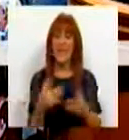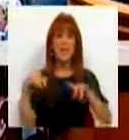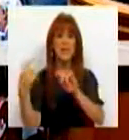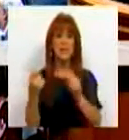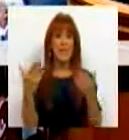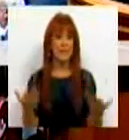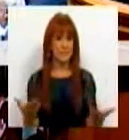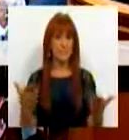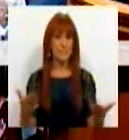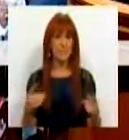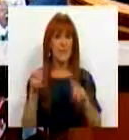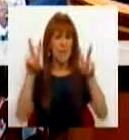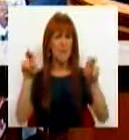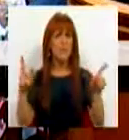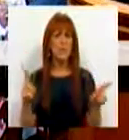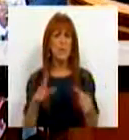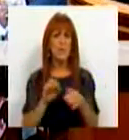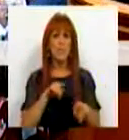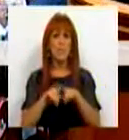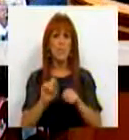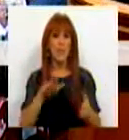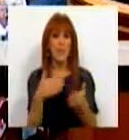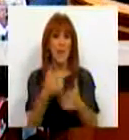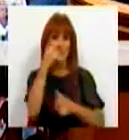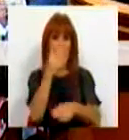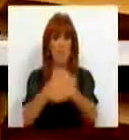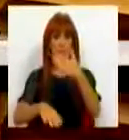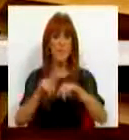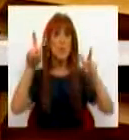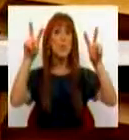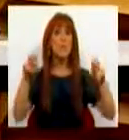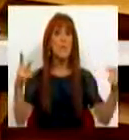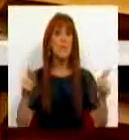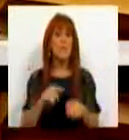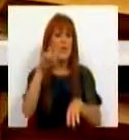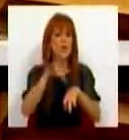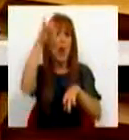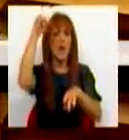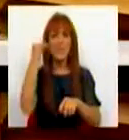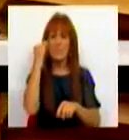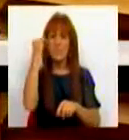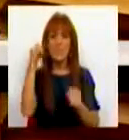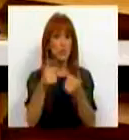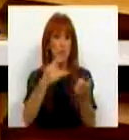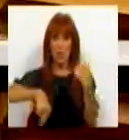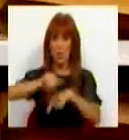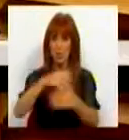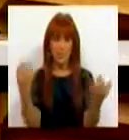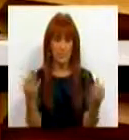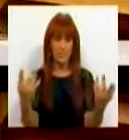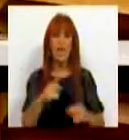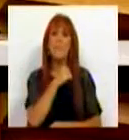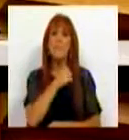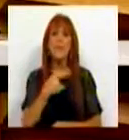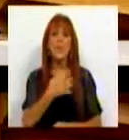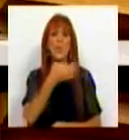debate um tema sobre políticas para a deficiência, um tema que toca de forma especial todos nós.